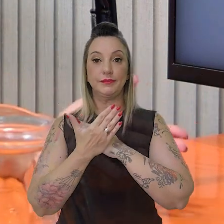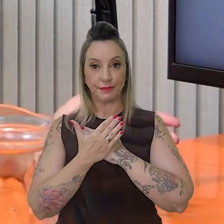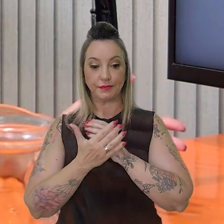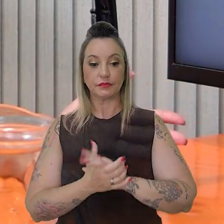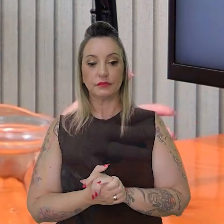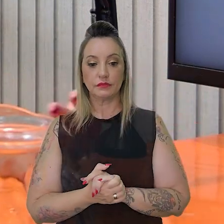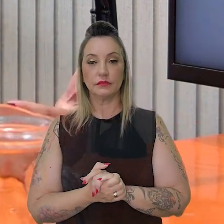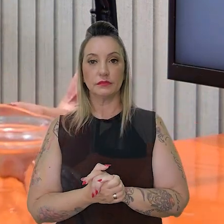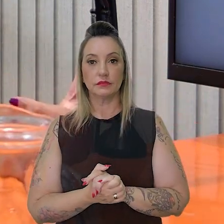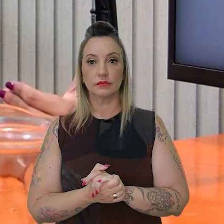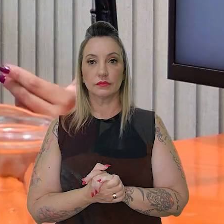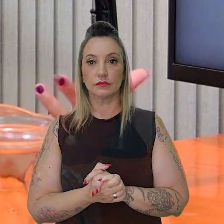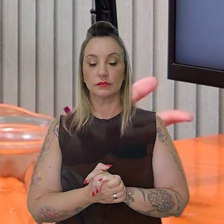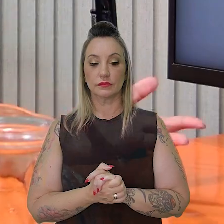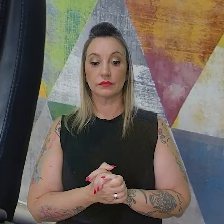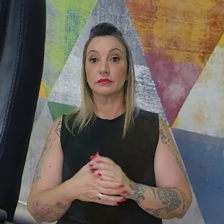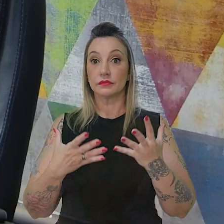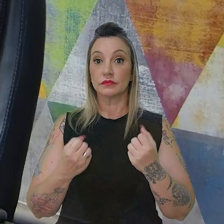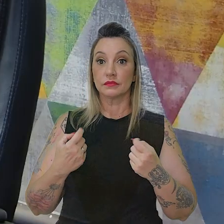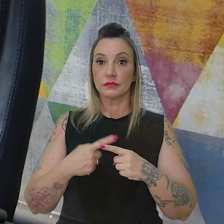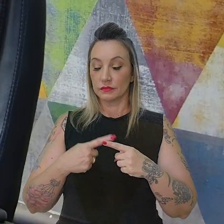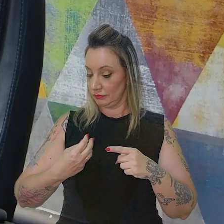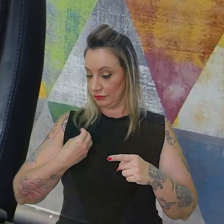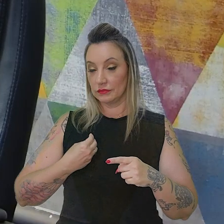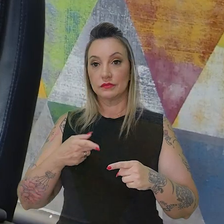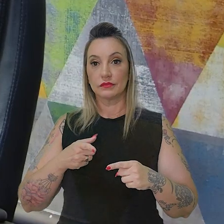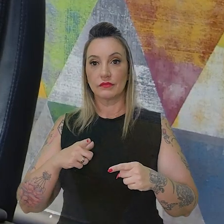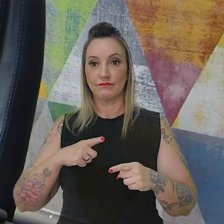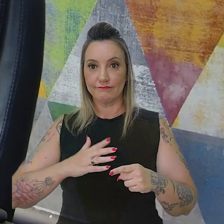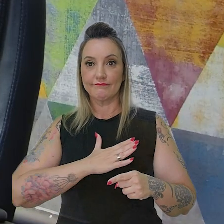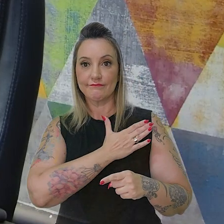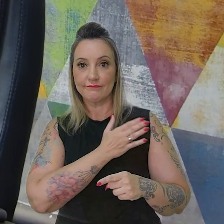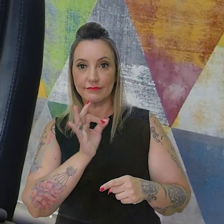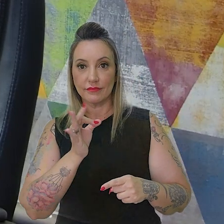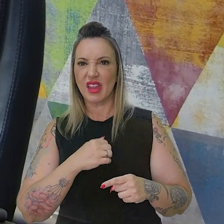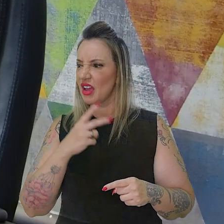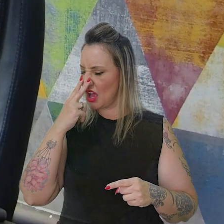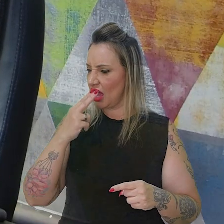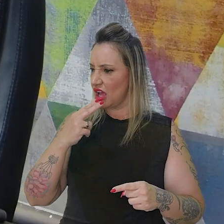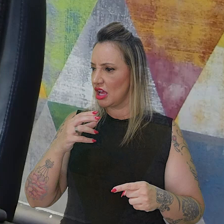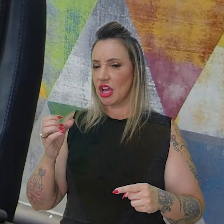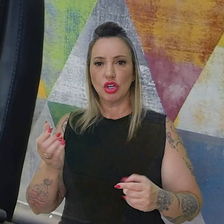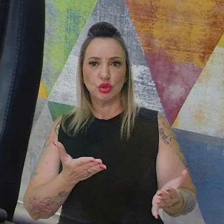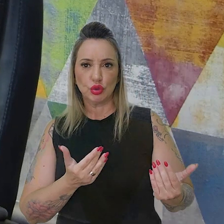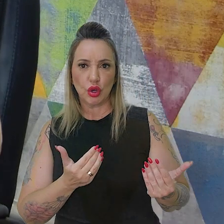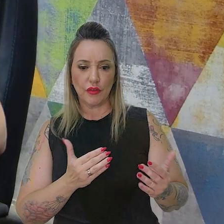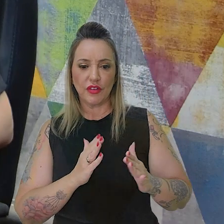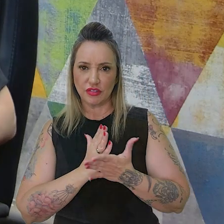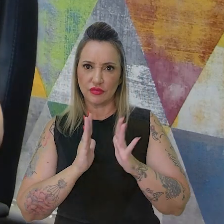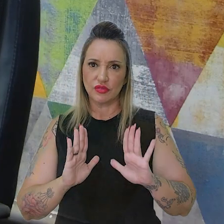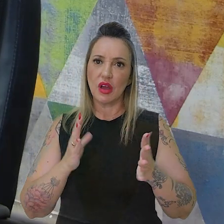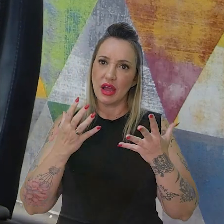tá E aceitei ajud porque na nossa geração ainda tem um preconceito né Eu acho que a geração mais nova já tá